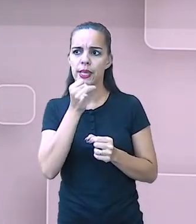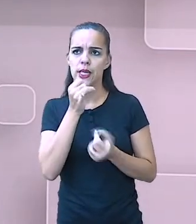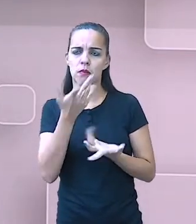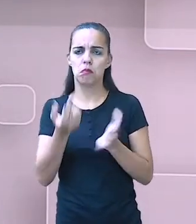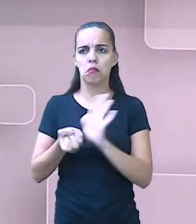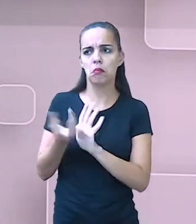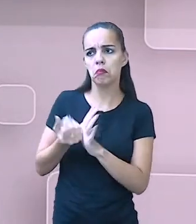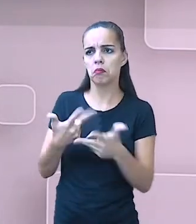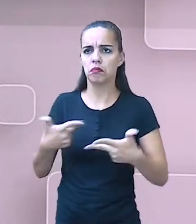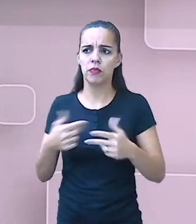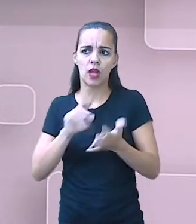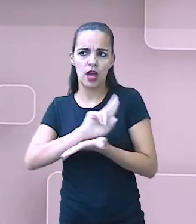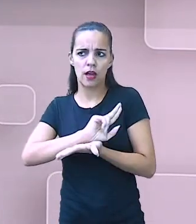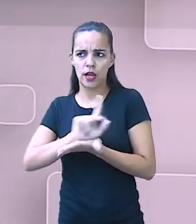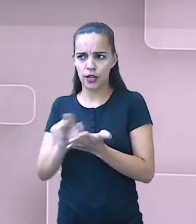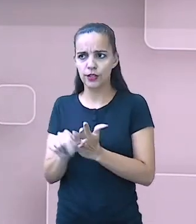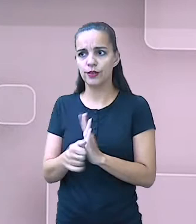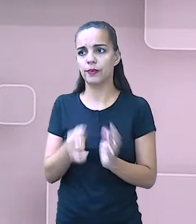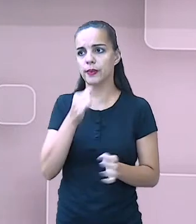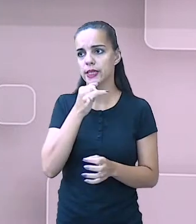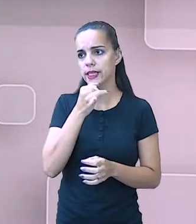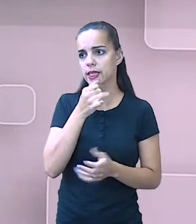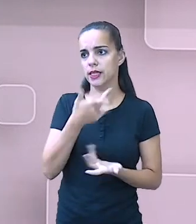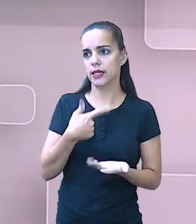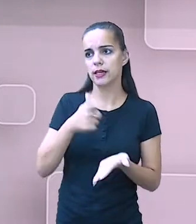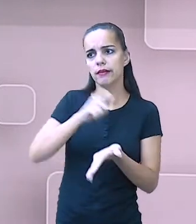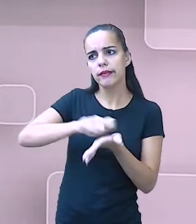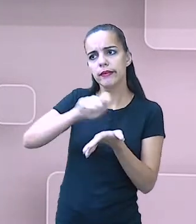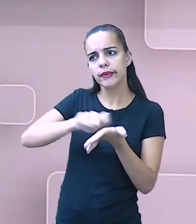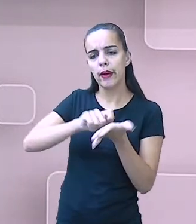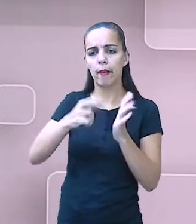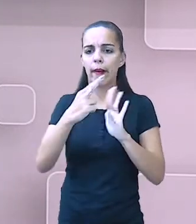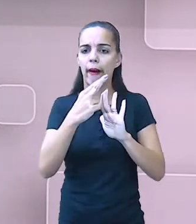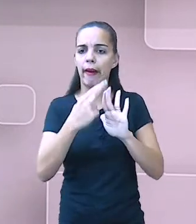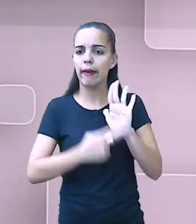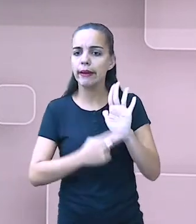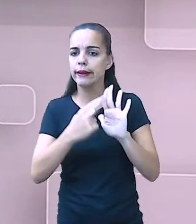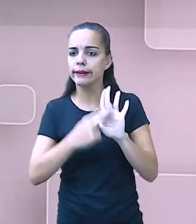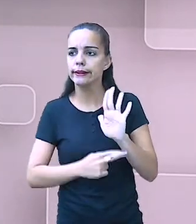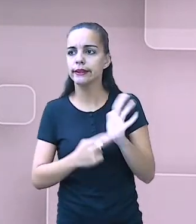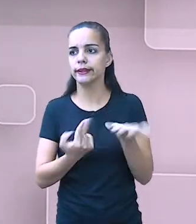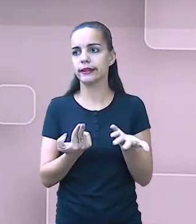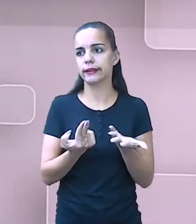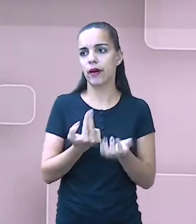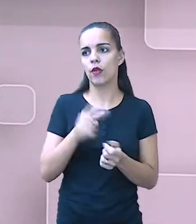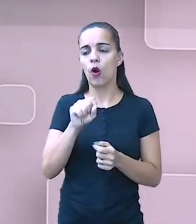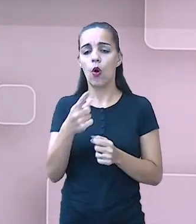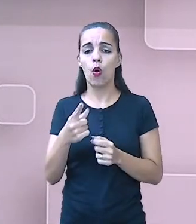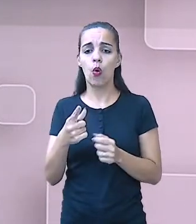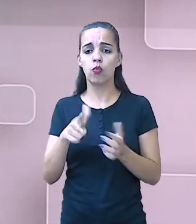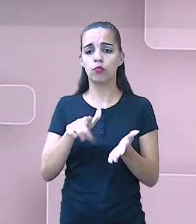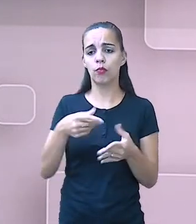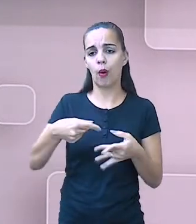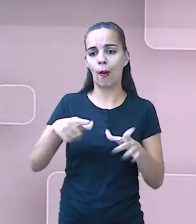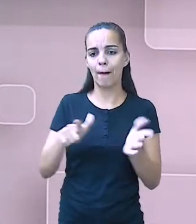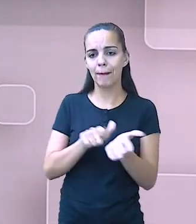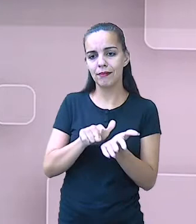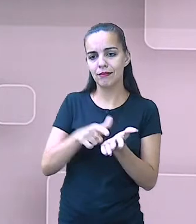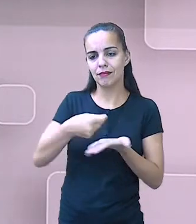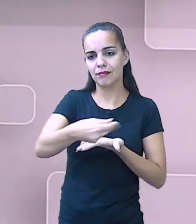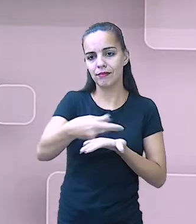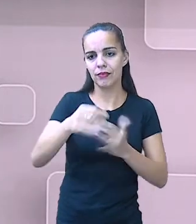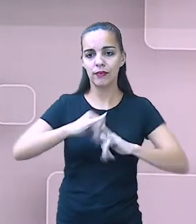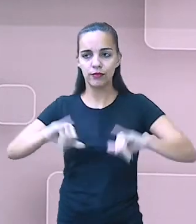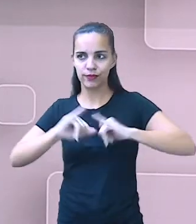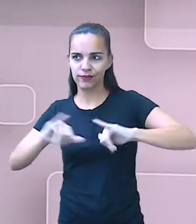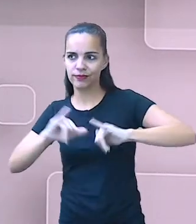romance. É diferente de escrever uma receita e um panfleto informativo. Por isso, os